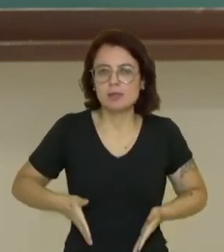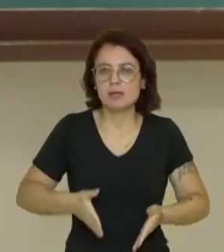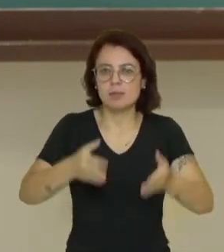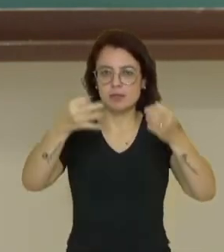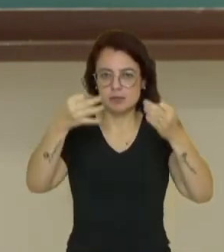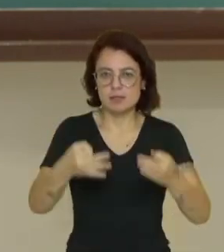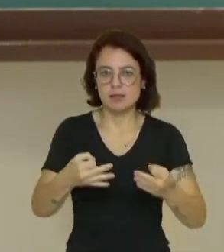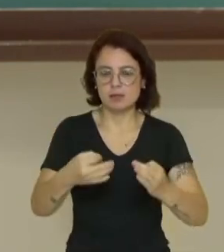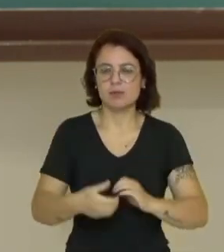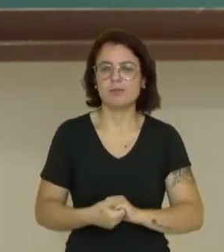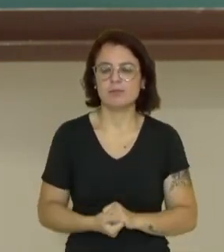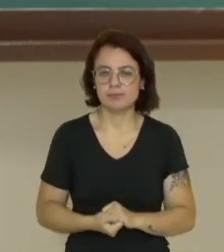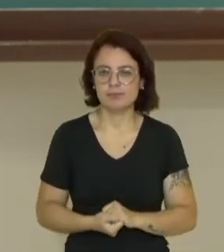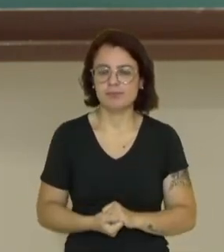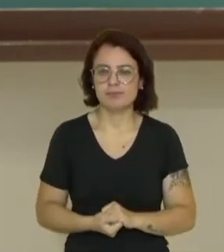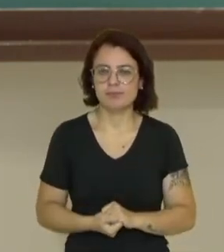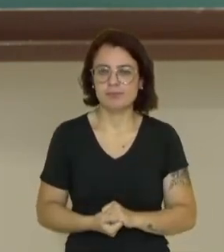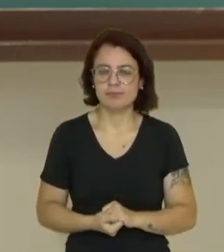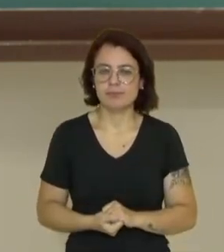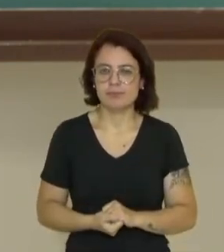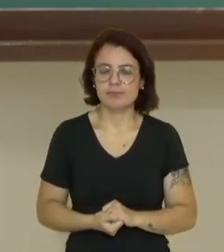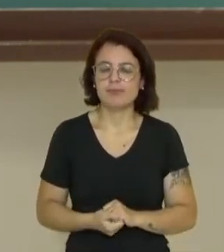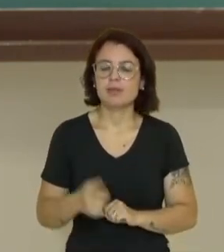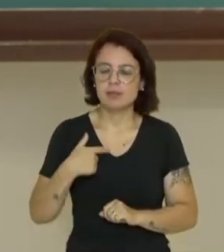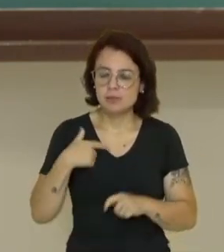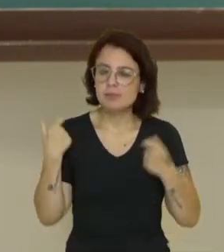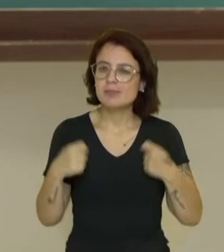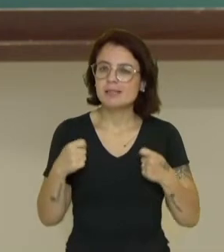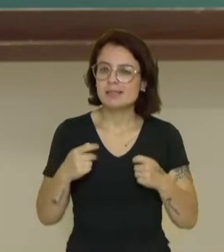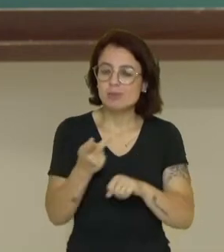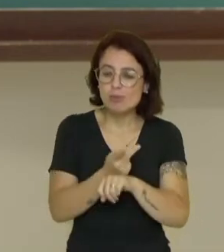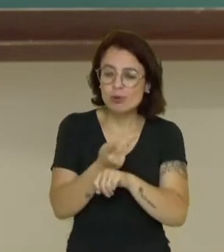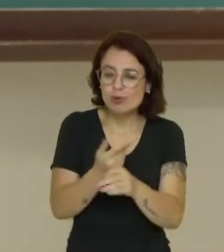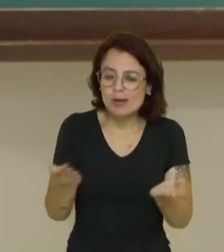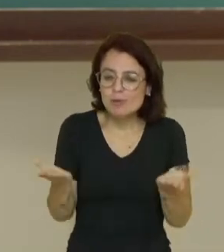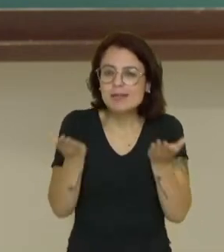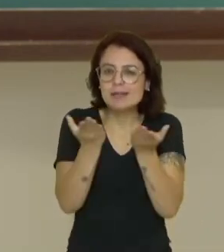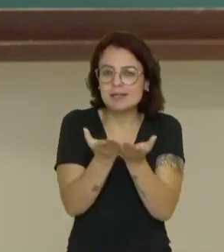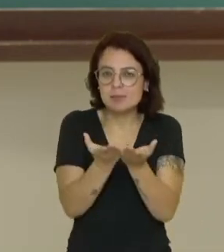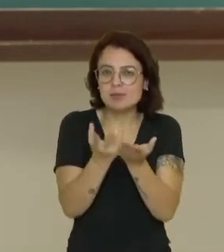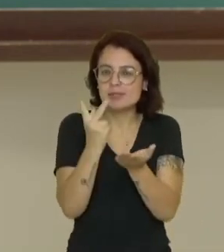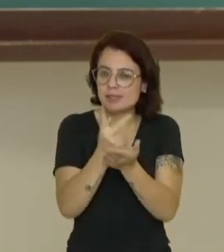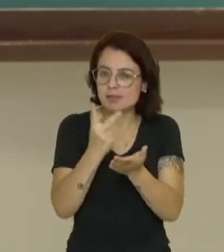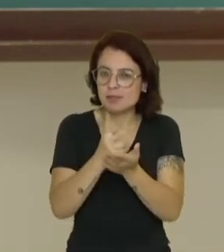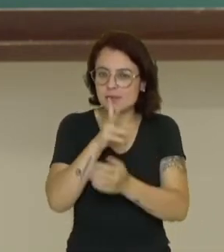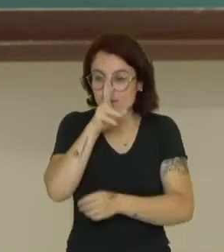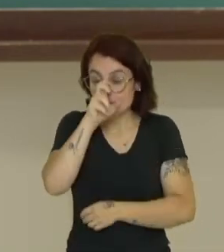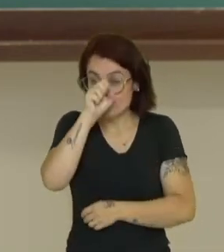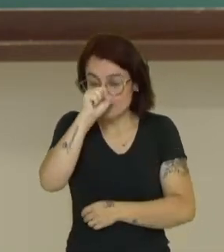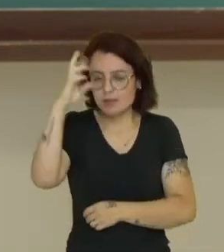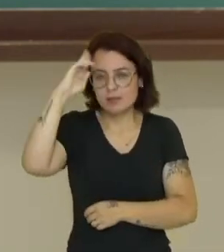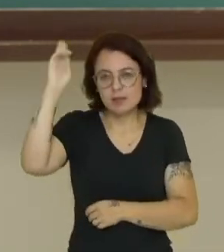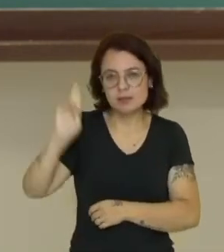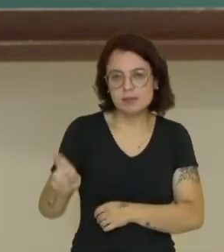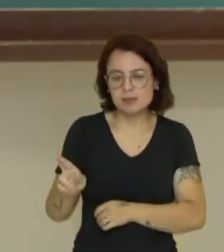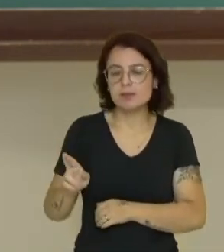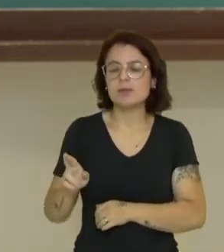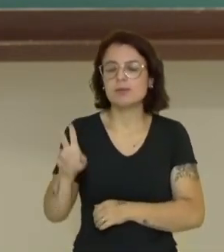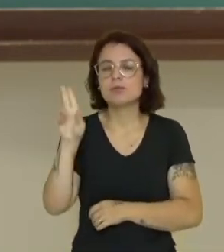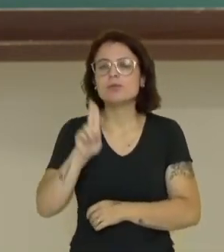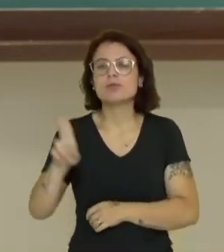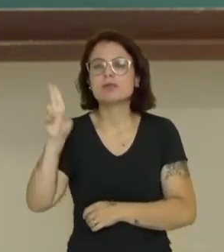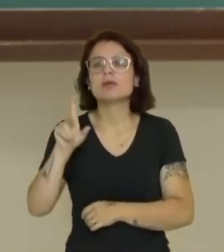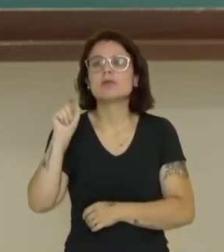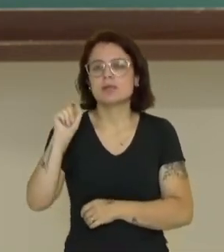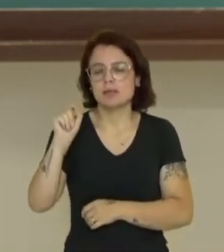a virtude. Então eu tenho que me fortalecer de maneira racional, intelectual, usando, por exemplo,